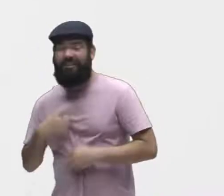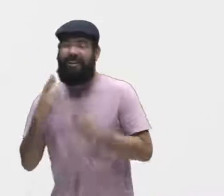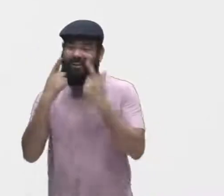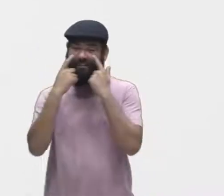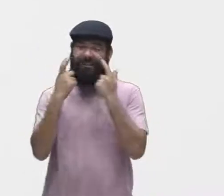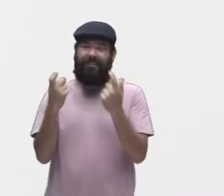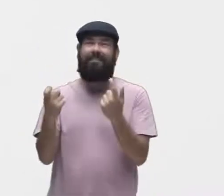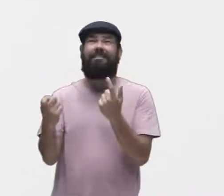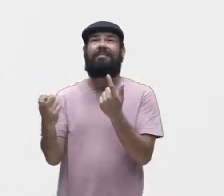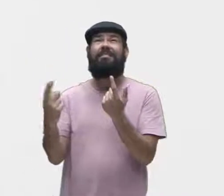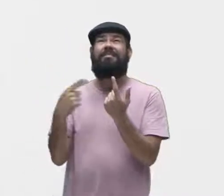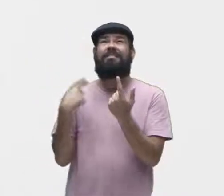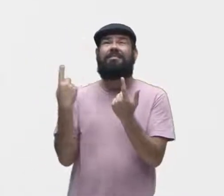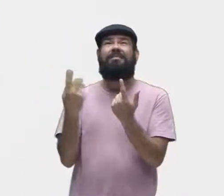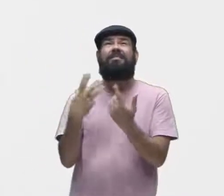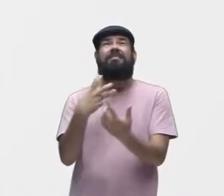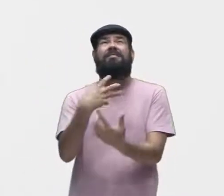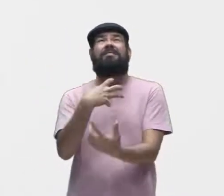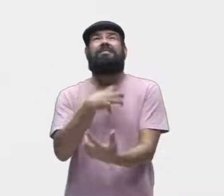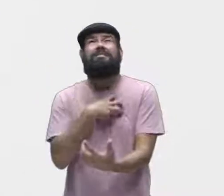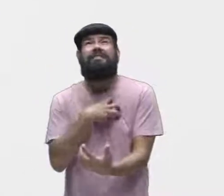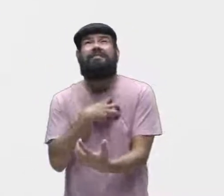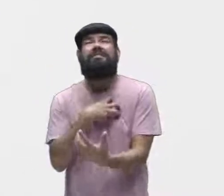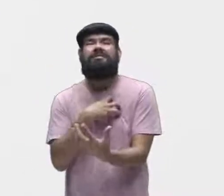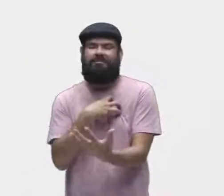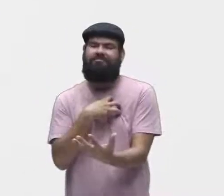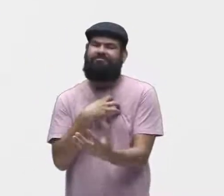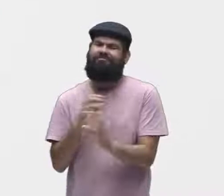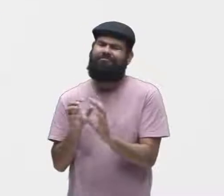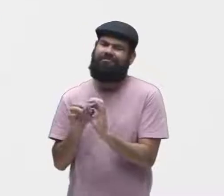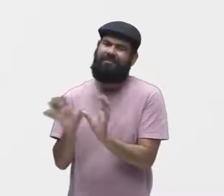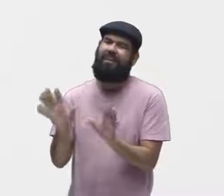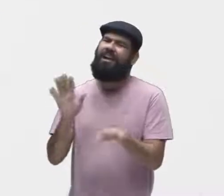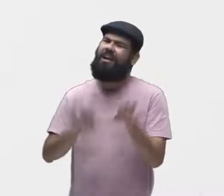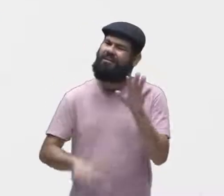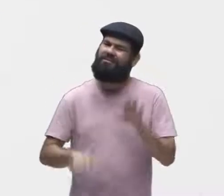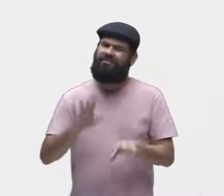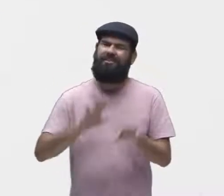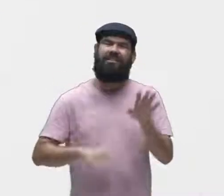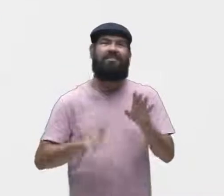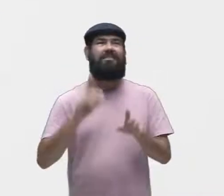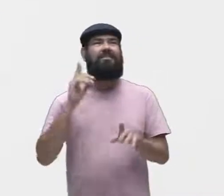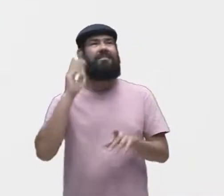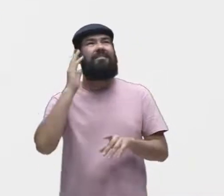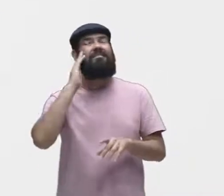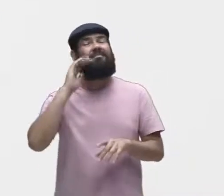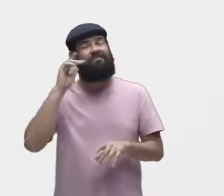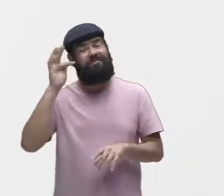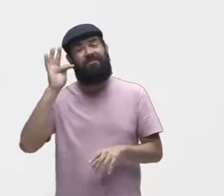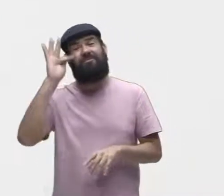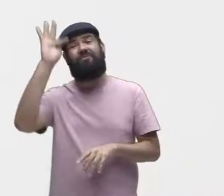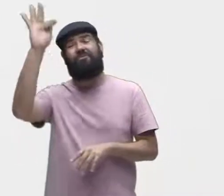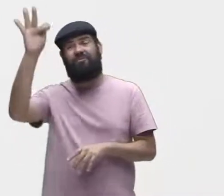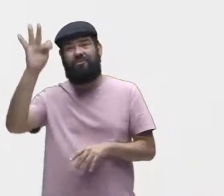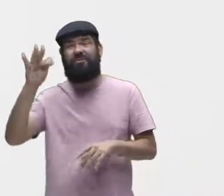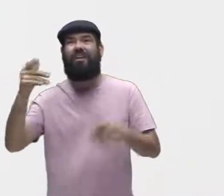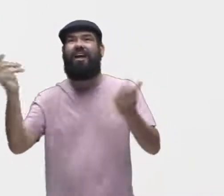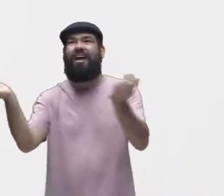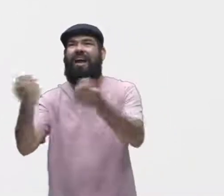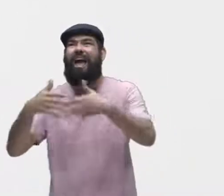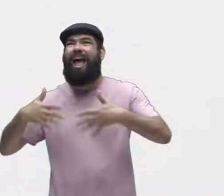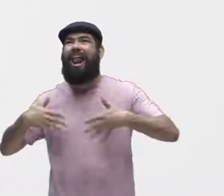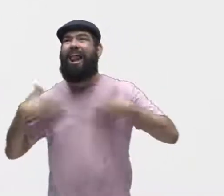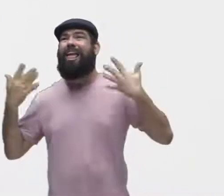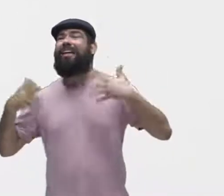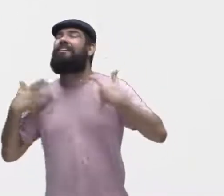se permitir sentir ela também, porque às vezes a gente vai passar por momentos alegres, mas a gente vai passar